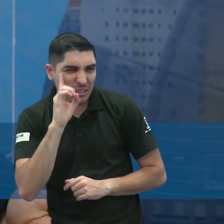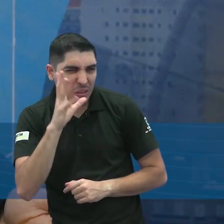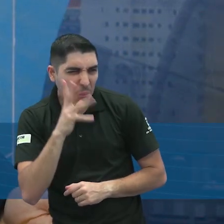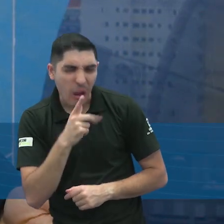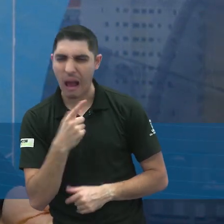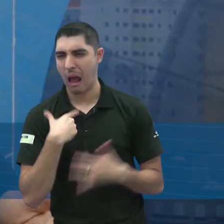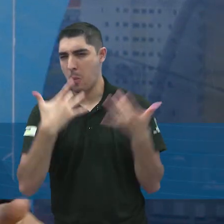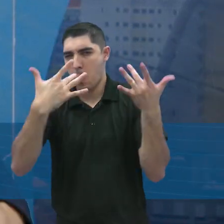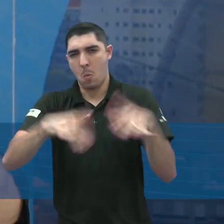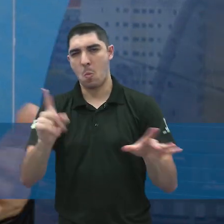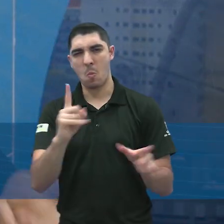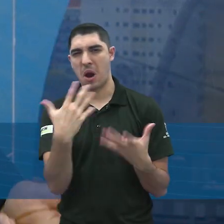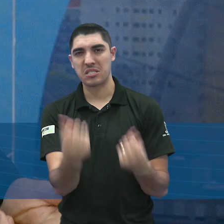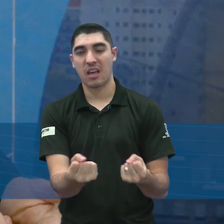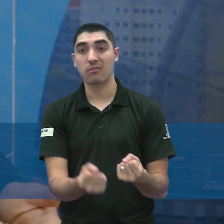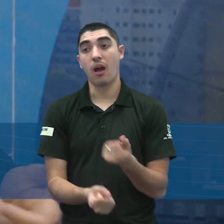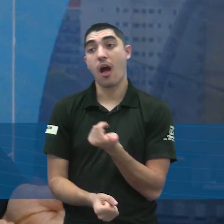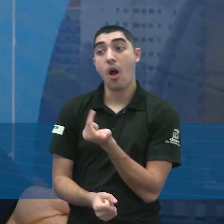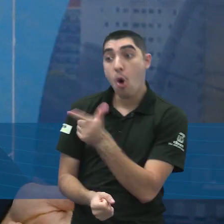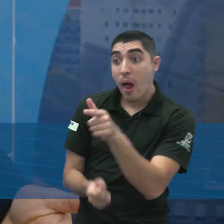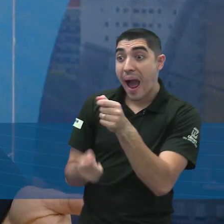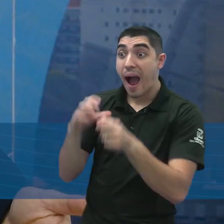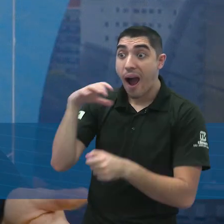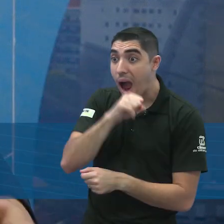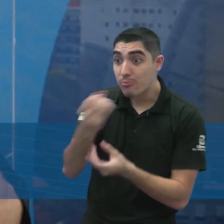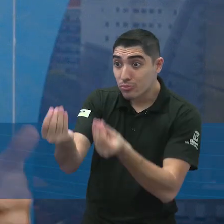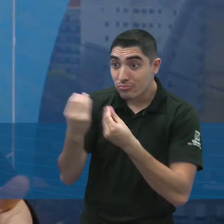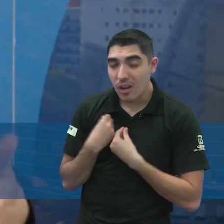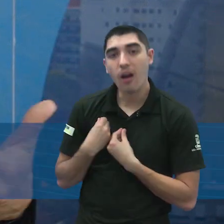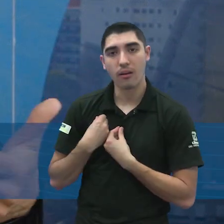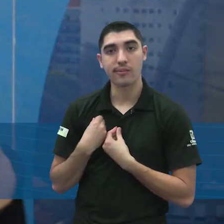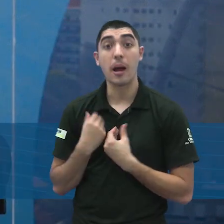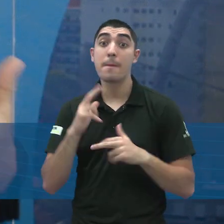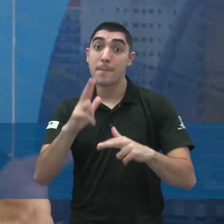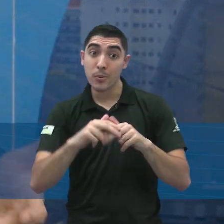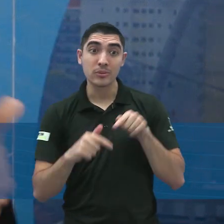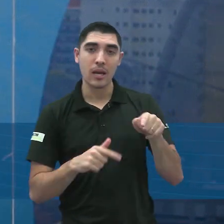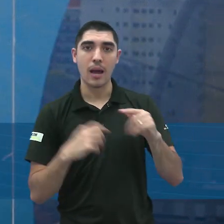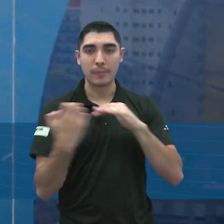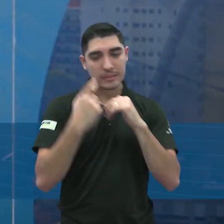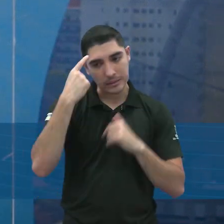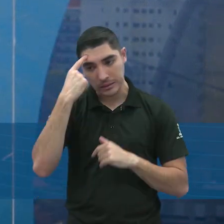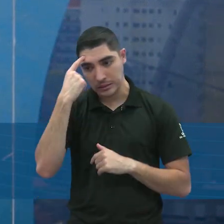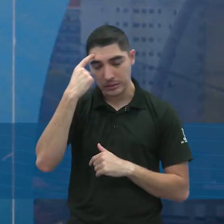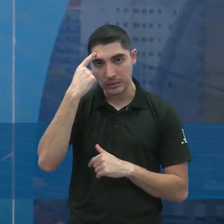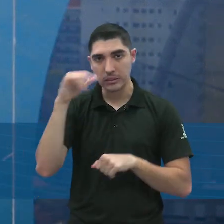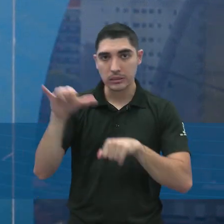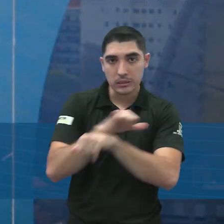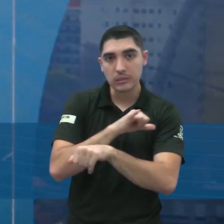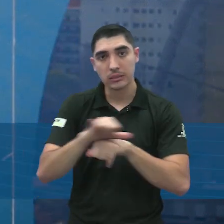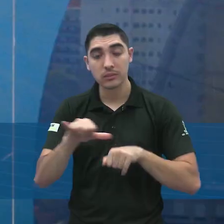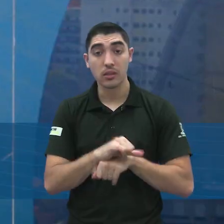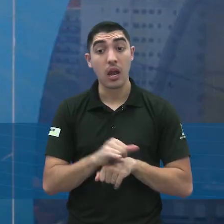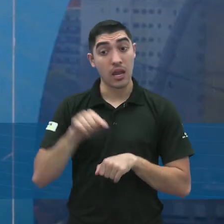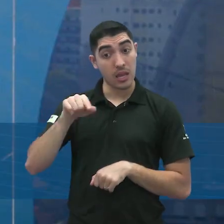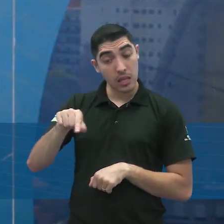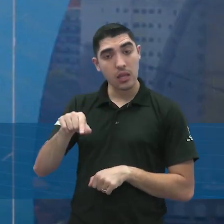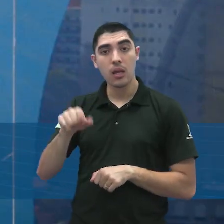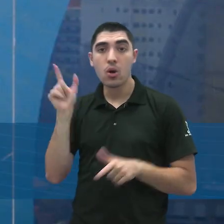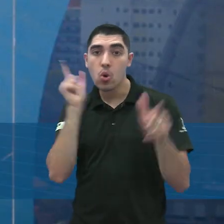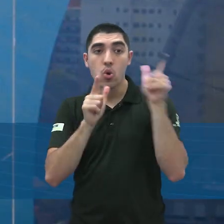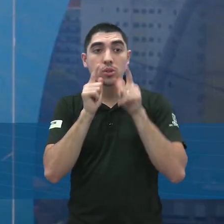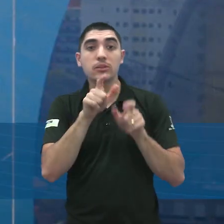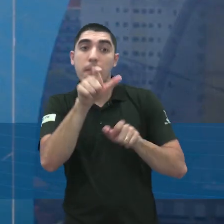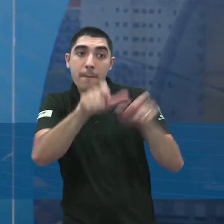extremamente competitivo e ele depende muito do sistema logístico. Essa geração de emprego, a gente vai ter uma geração de emprego, né, que